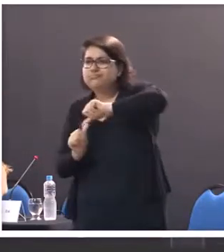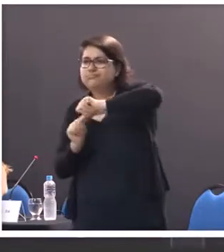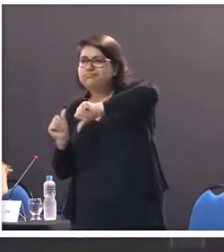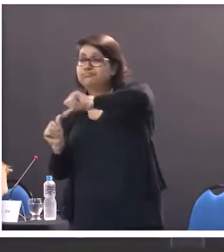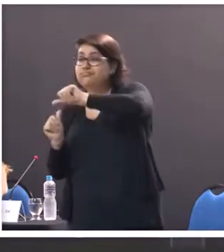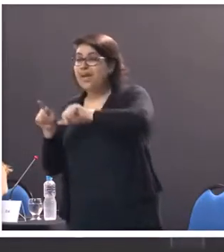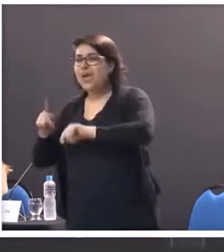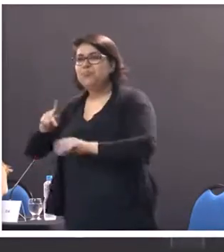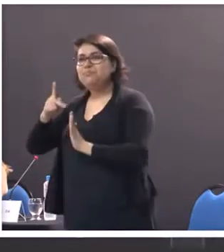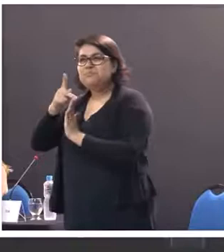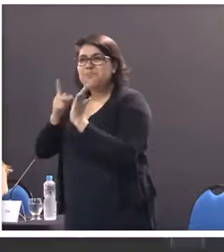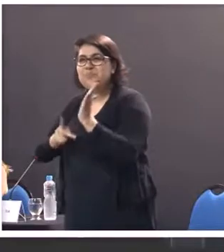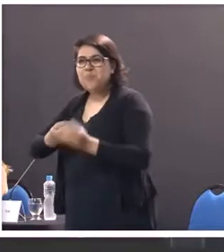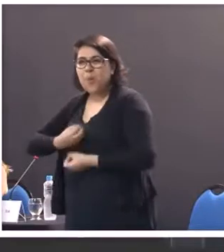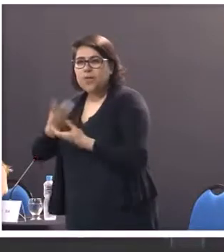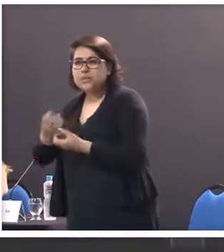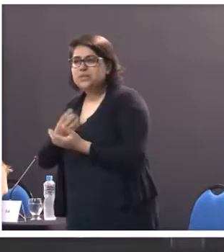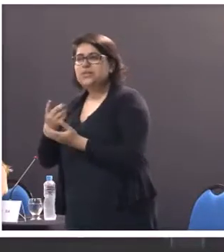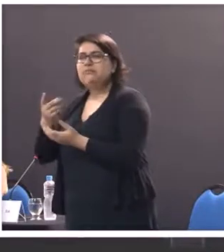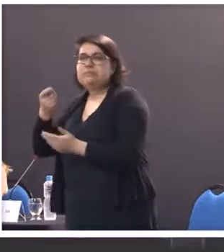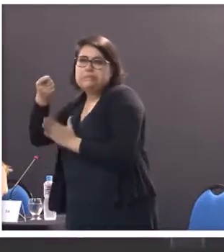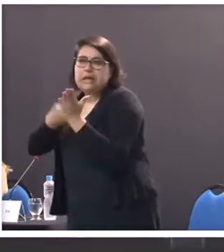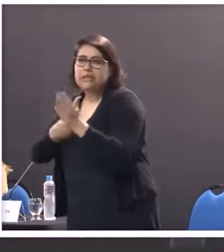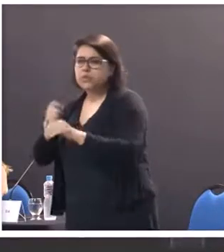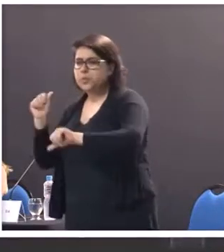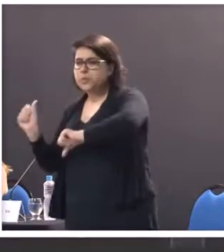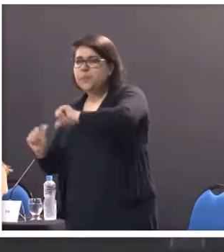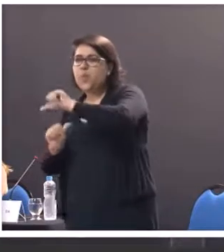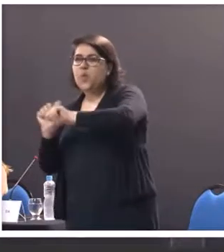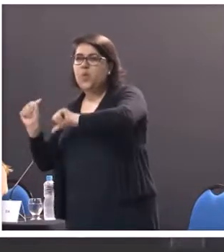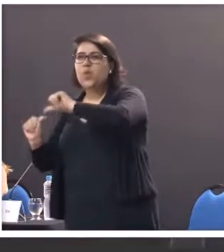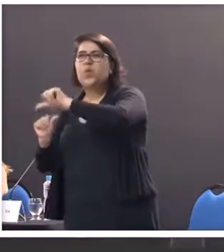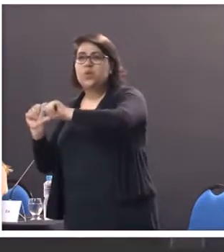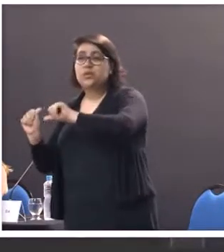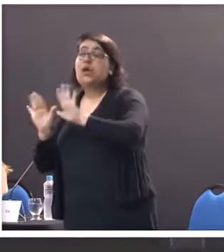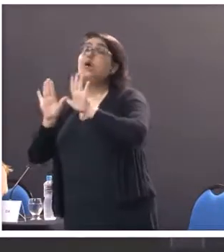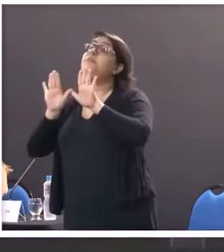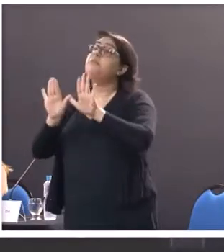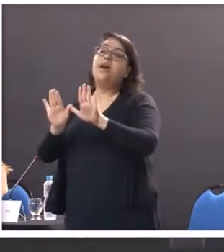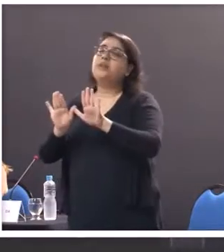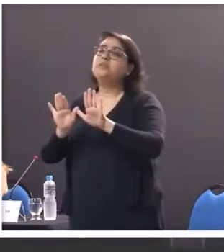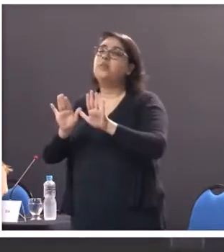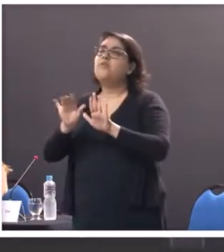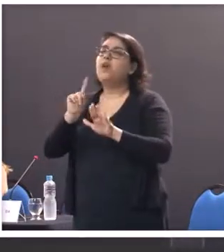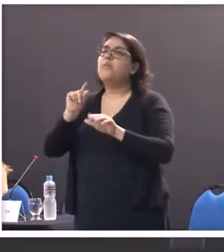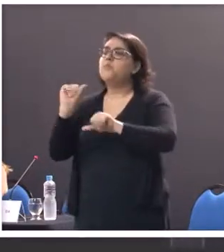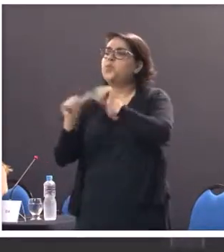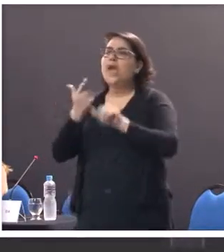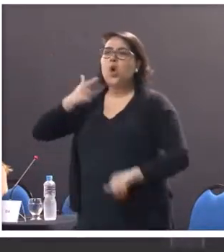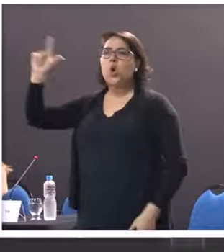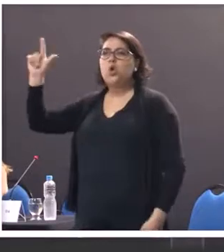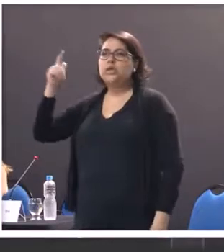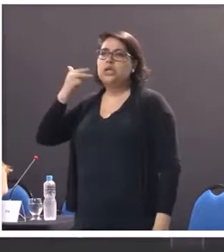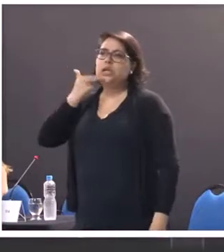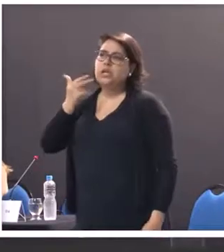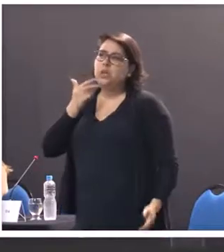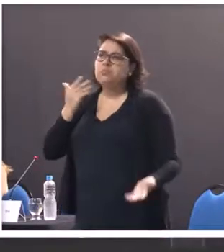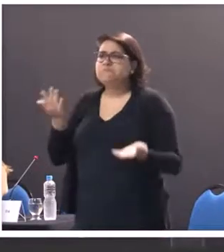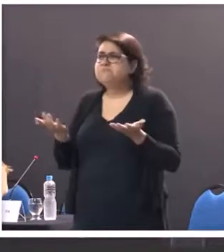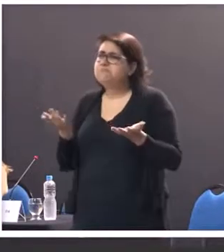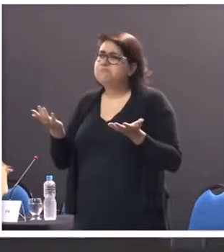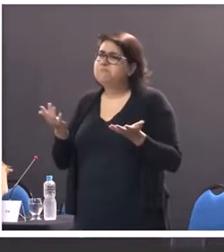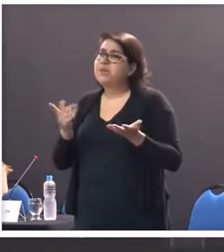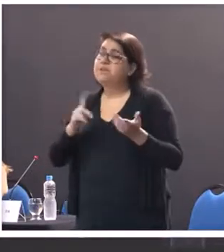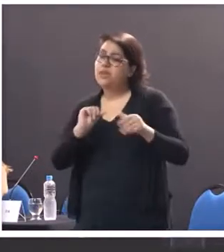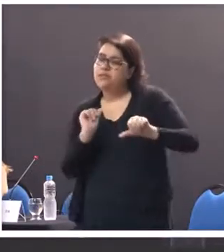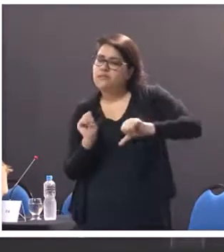poesia, de forma que você vai fazer algumas modificações, mas necessariamente você não vai passar para uma outra língua. Então ele